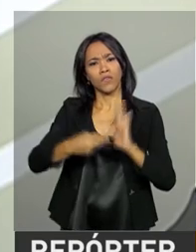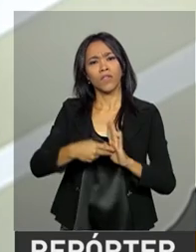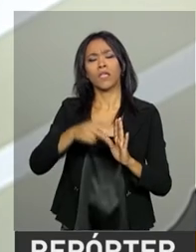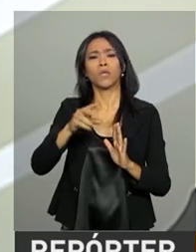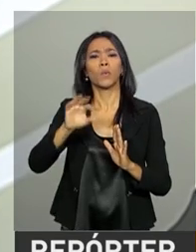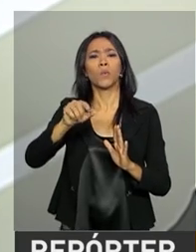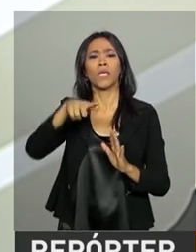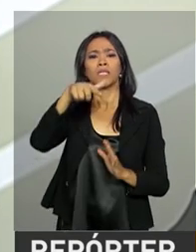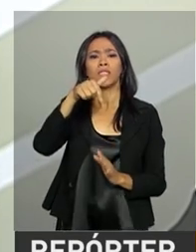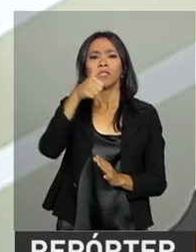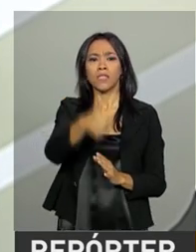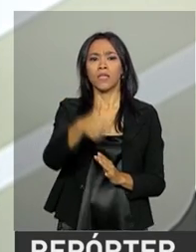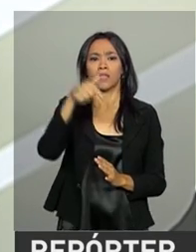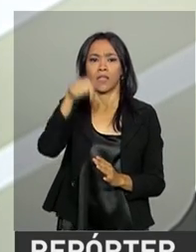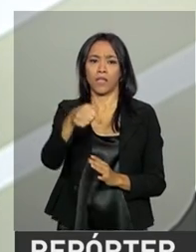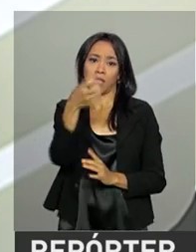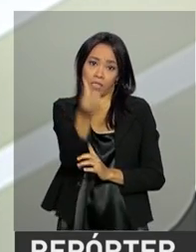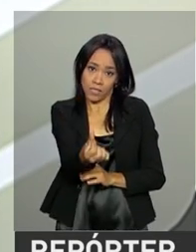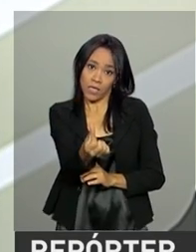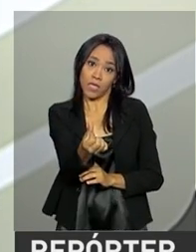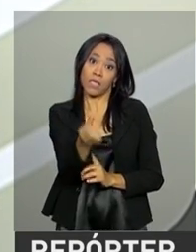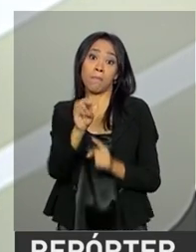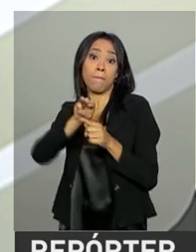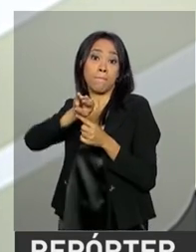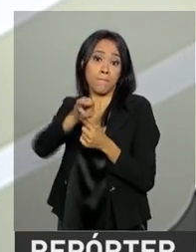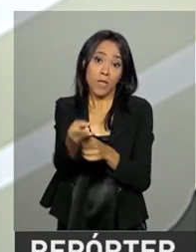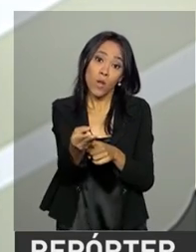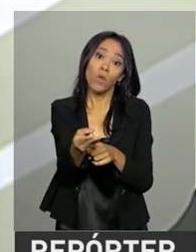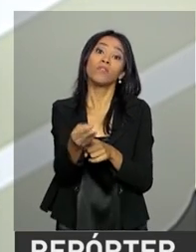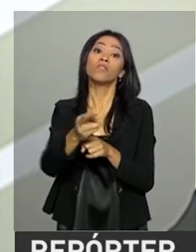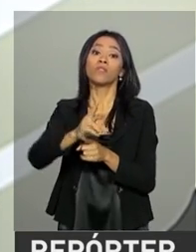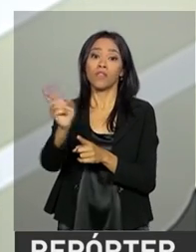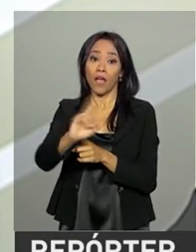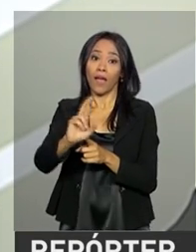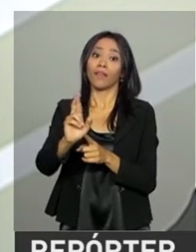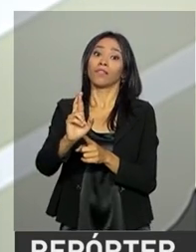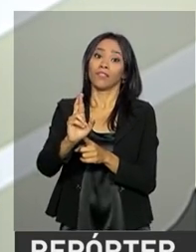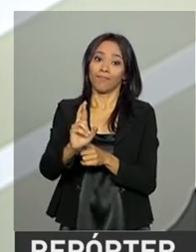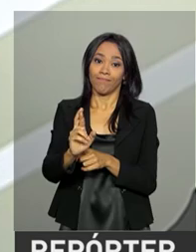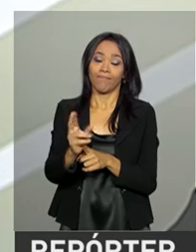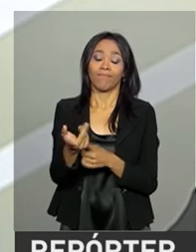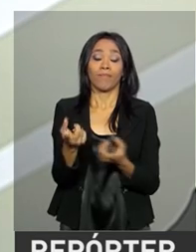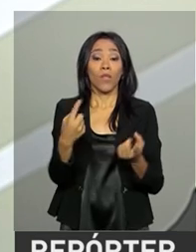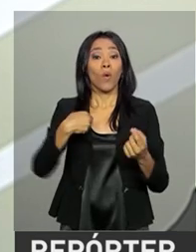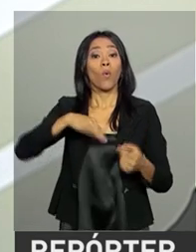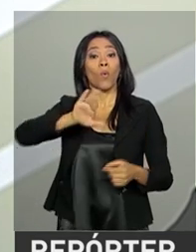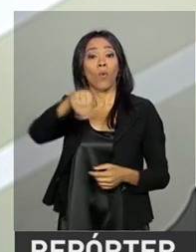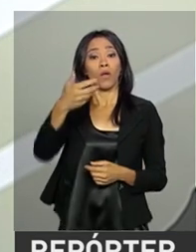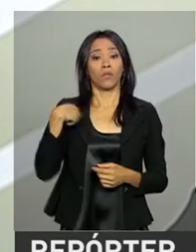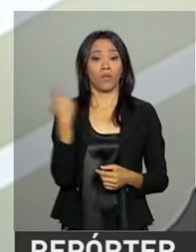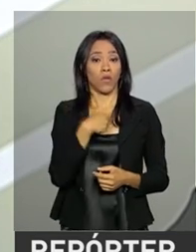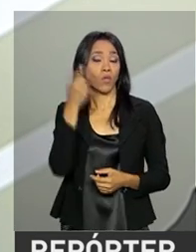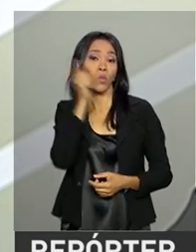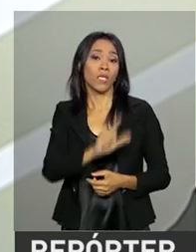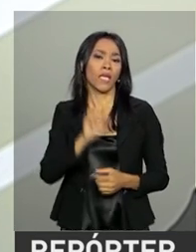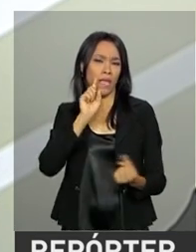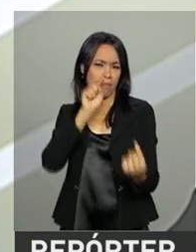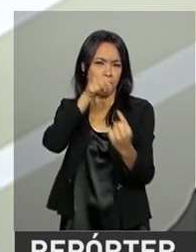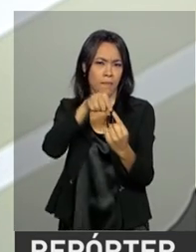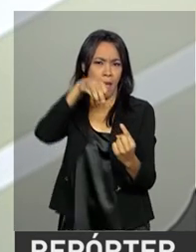de 176 milhões de reais. Quando nós alcançarmos a meta